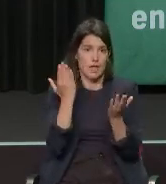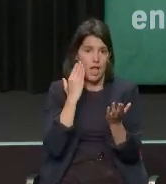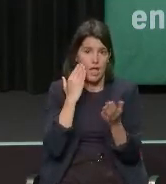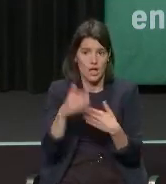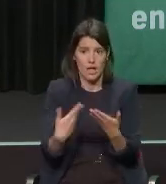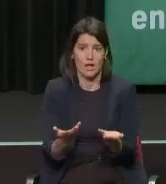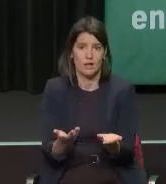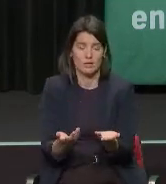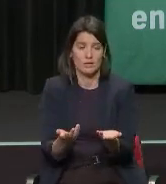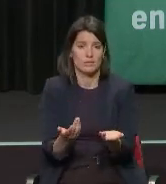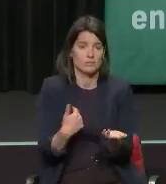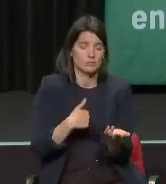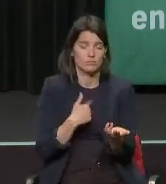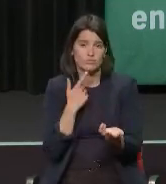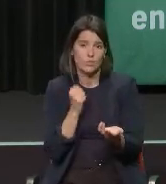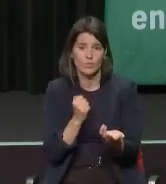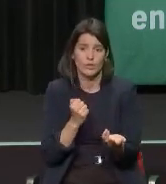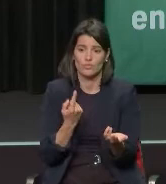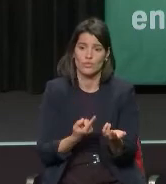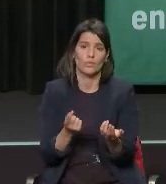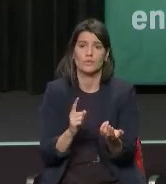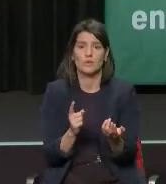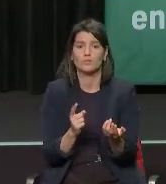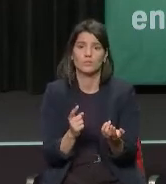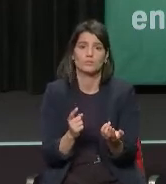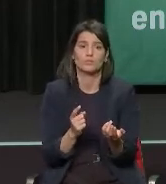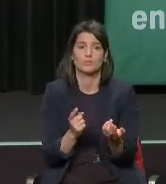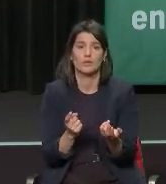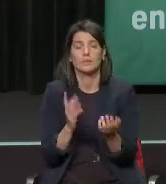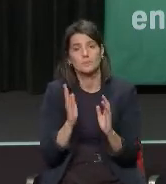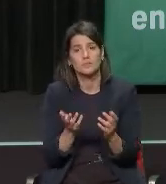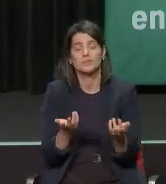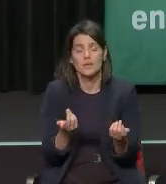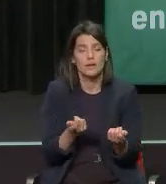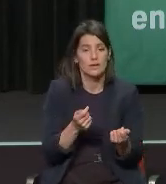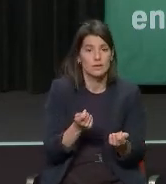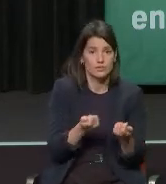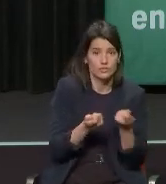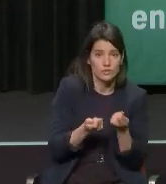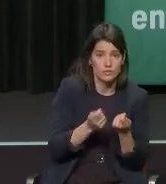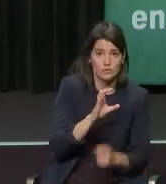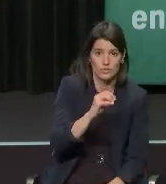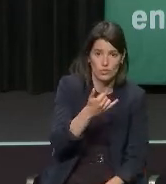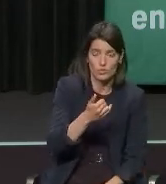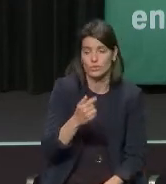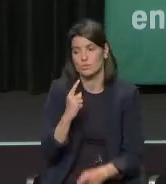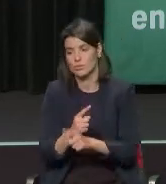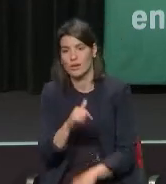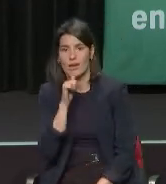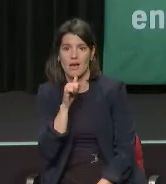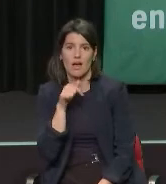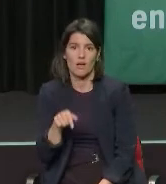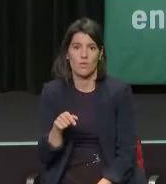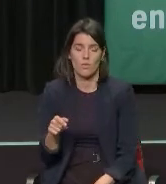curso, nós não podemos nem devemos dissociar gerir o carbono de gerir a água, porque isso é assim